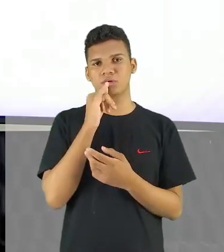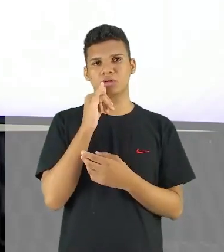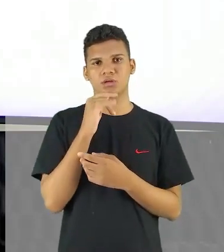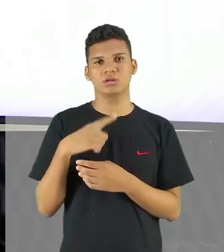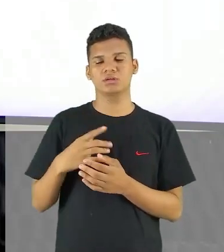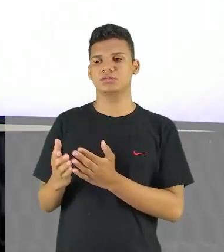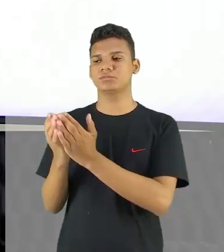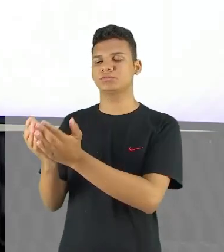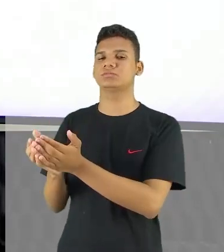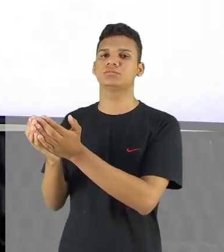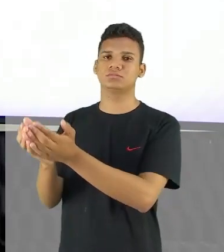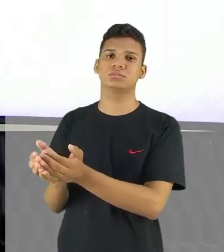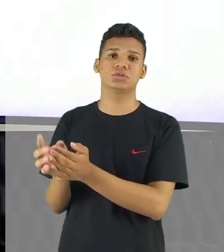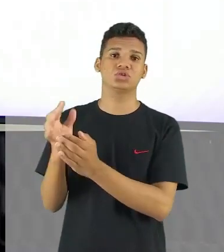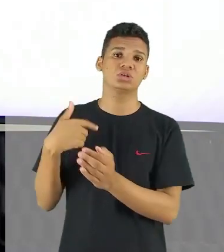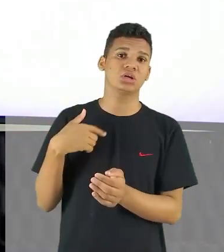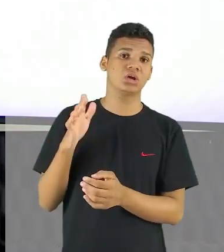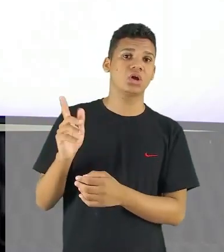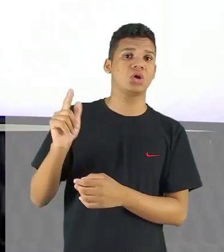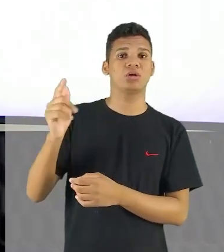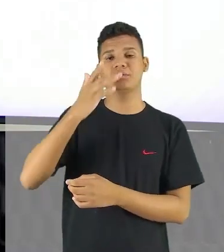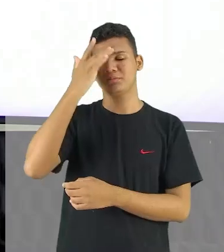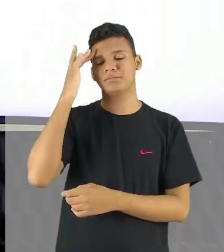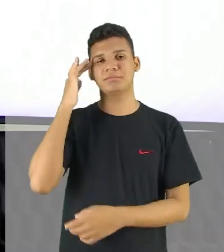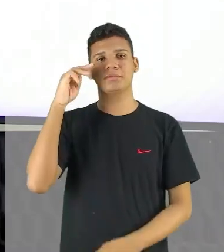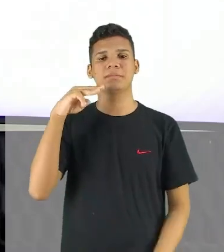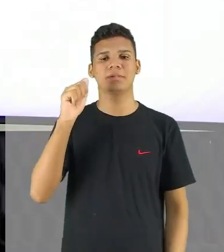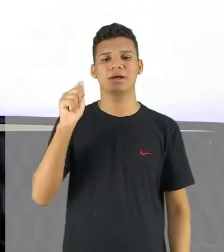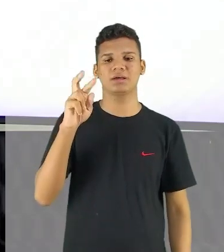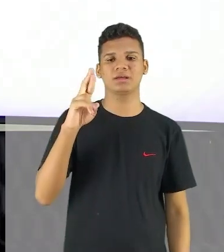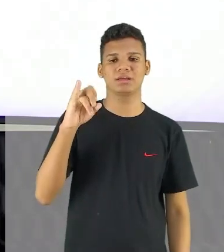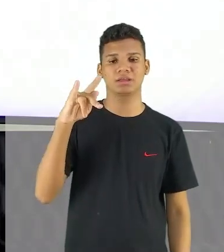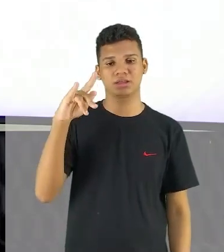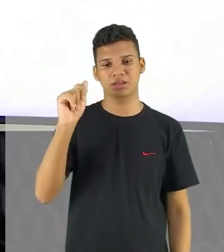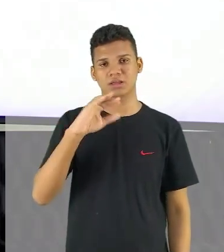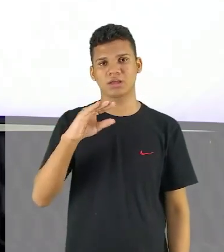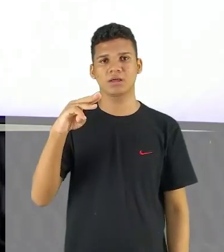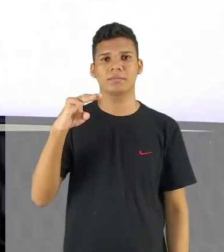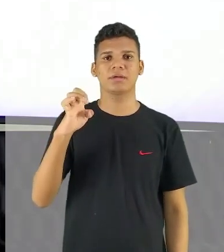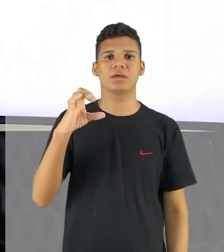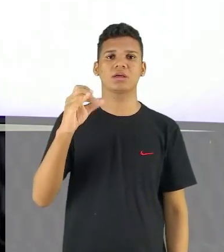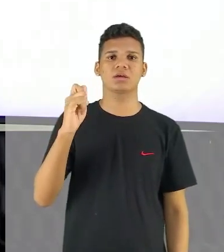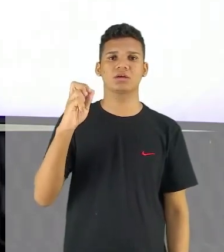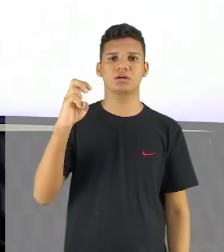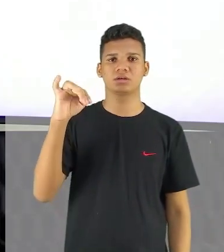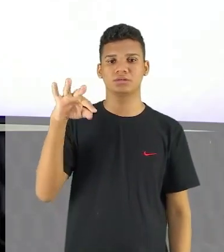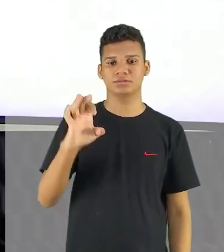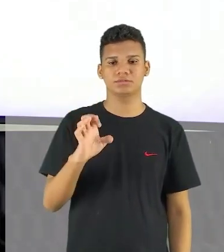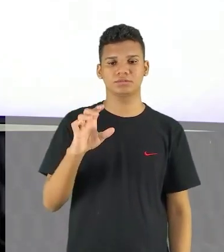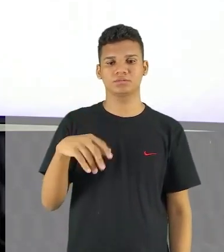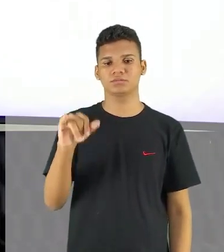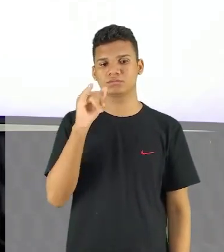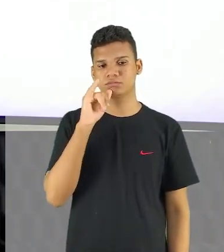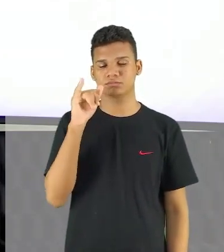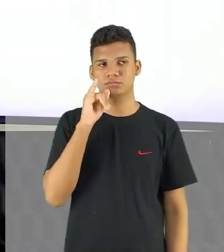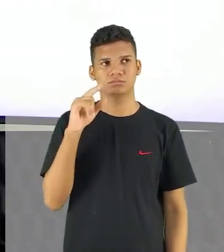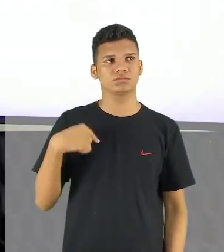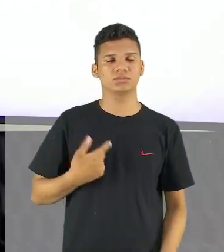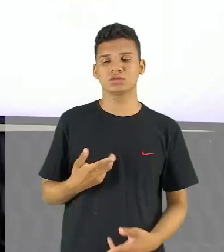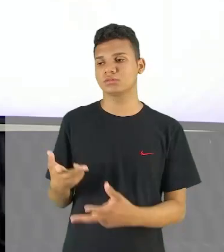marinha mercante já é uma outra pessoa. Então, aqui a gente tem claramente